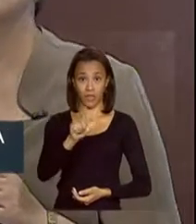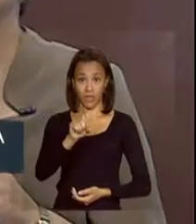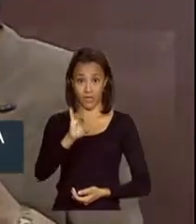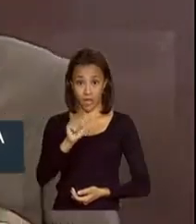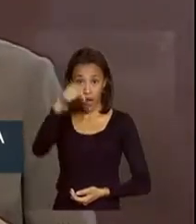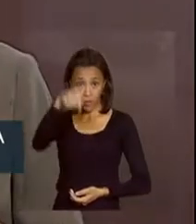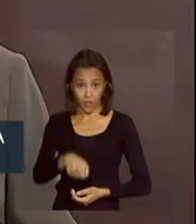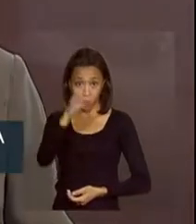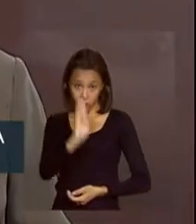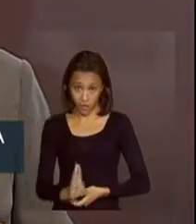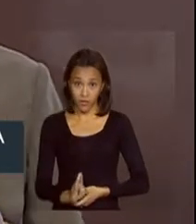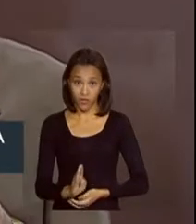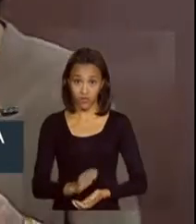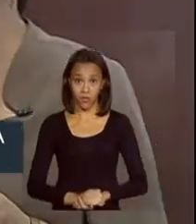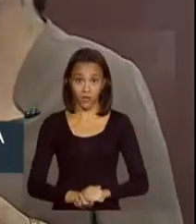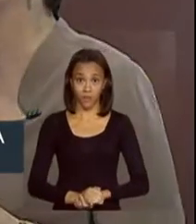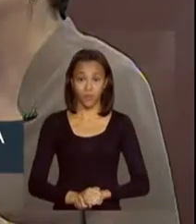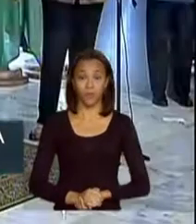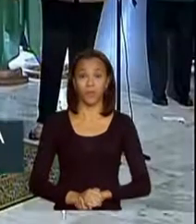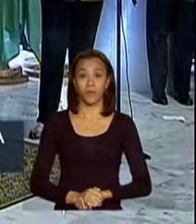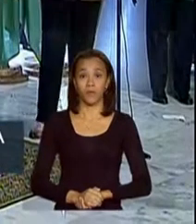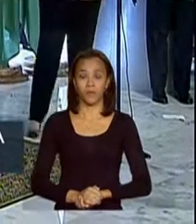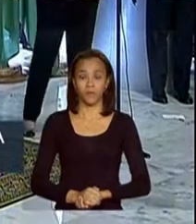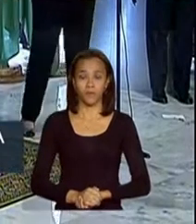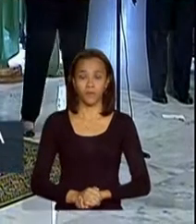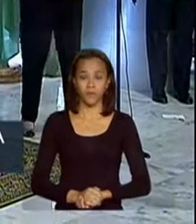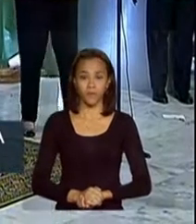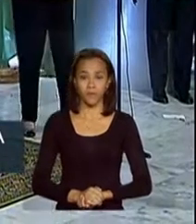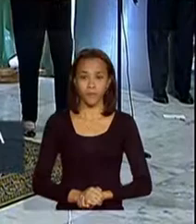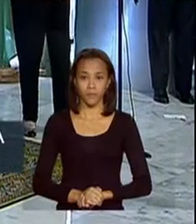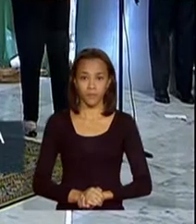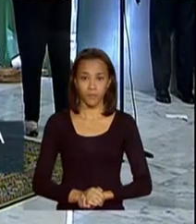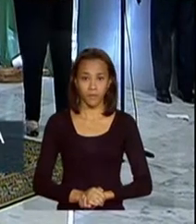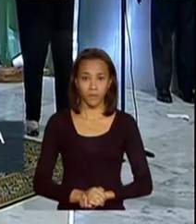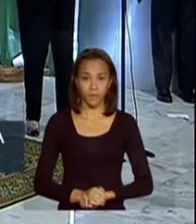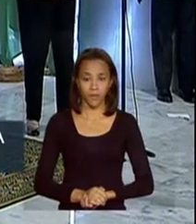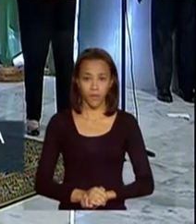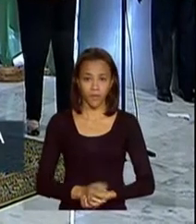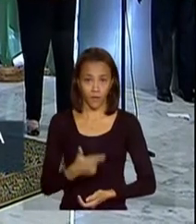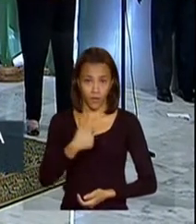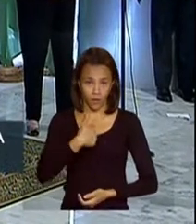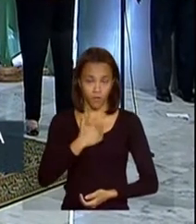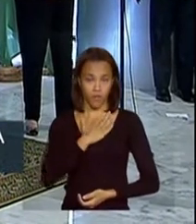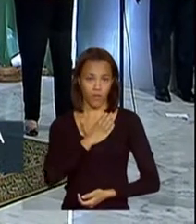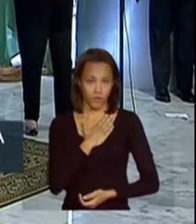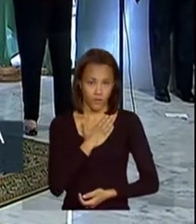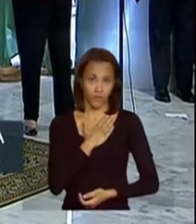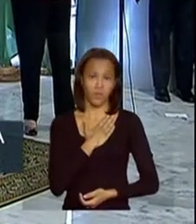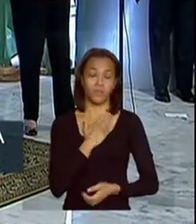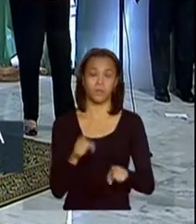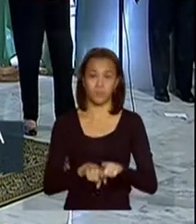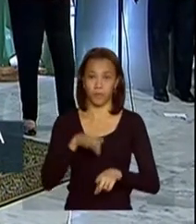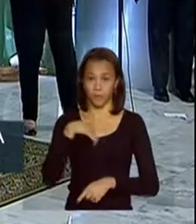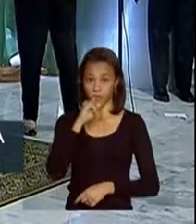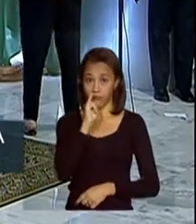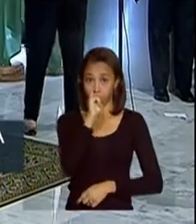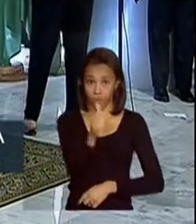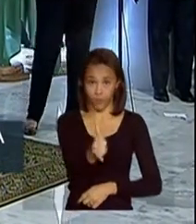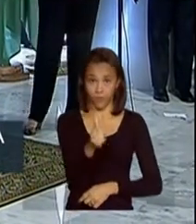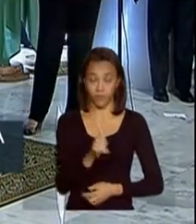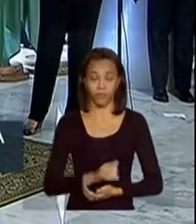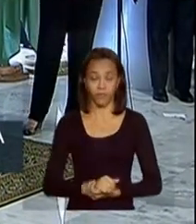Brasil gerar seu Geraldo de La francesa e é eu gostaria de dizer